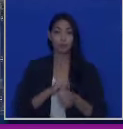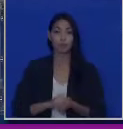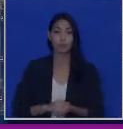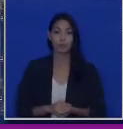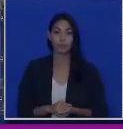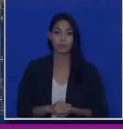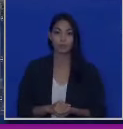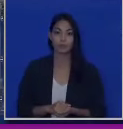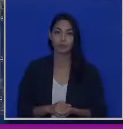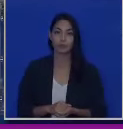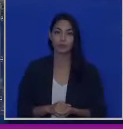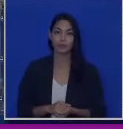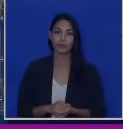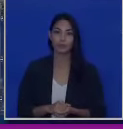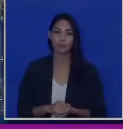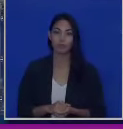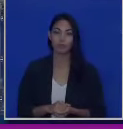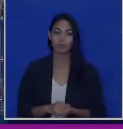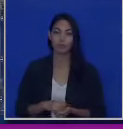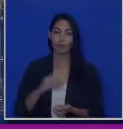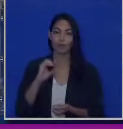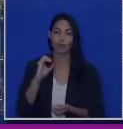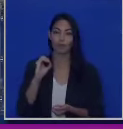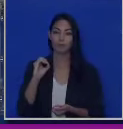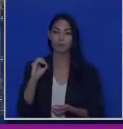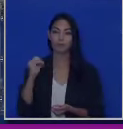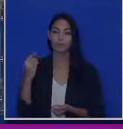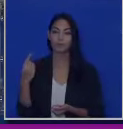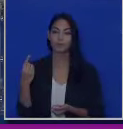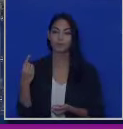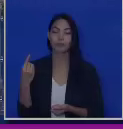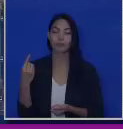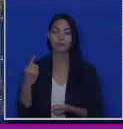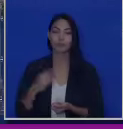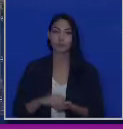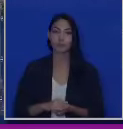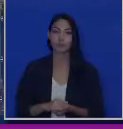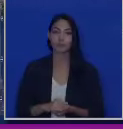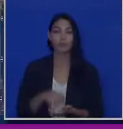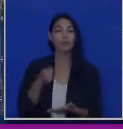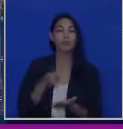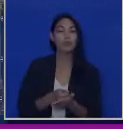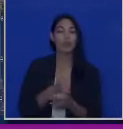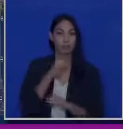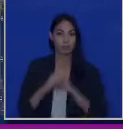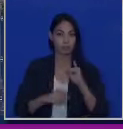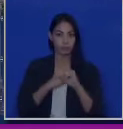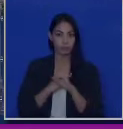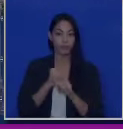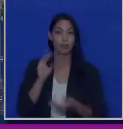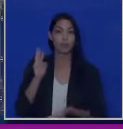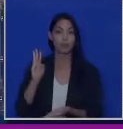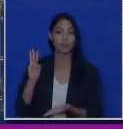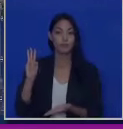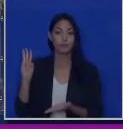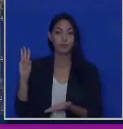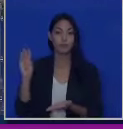online. Mais um número sorteado, é bola 0101. Para apostar online, é só